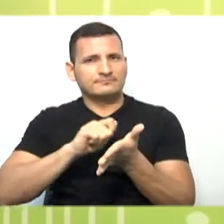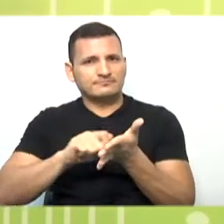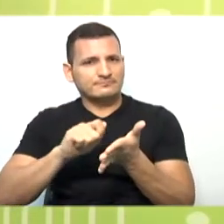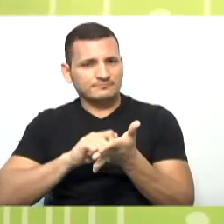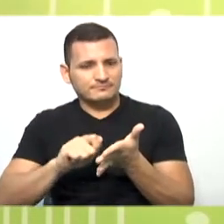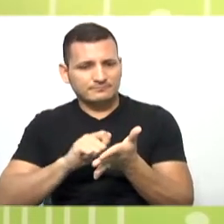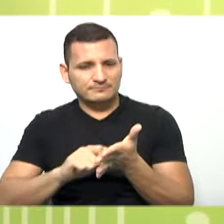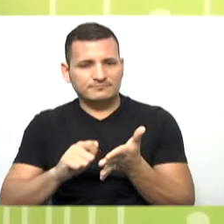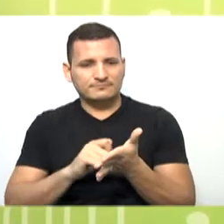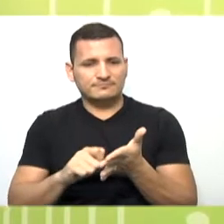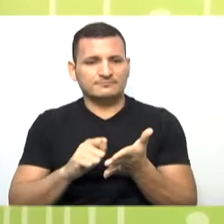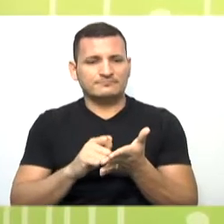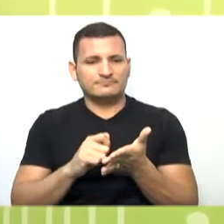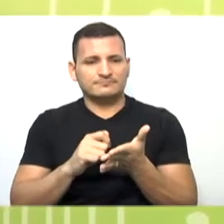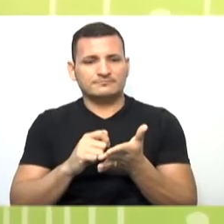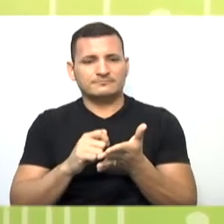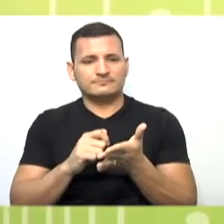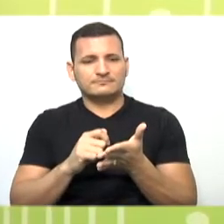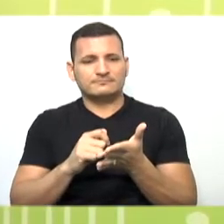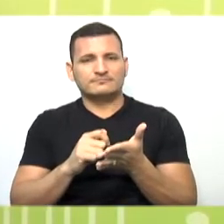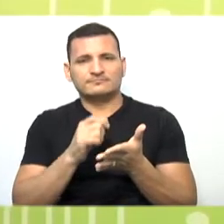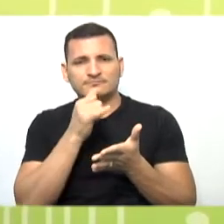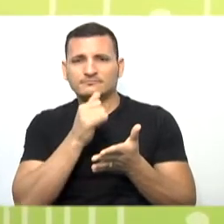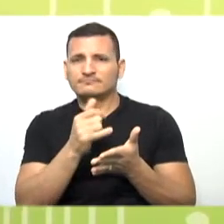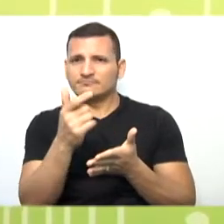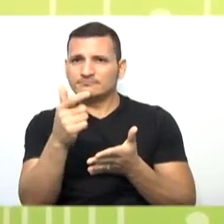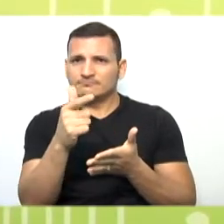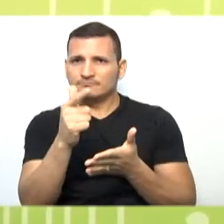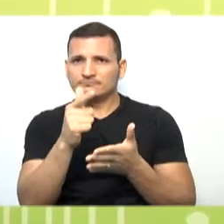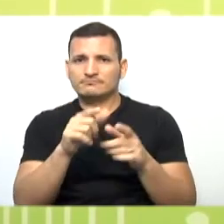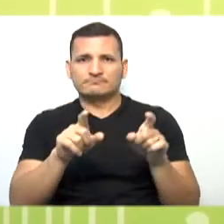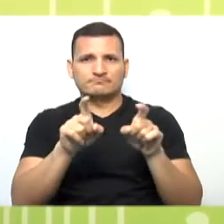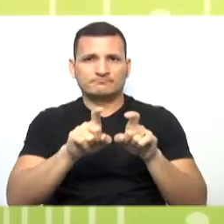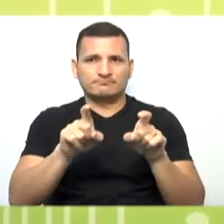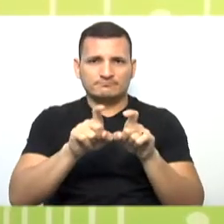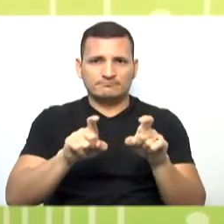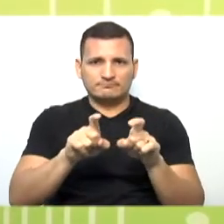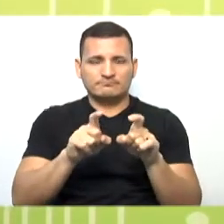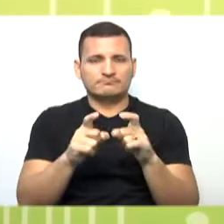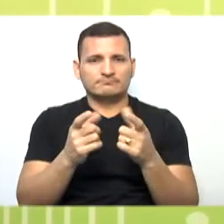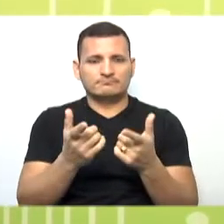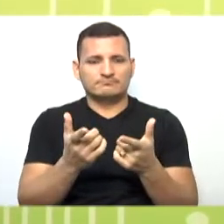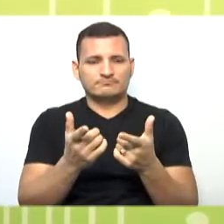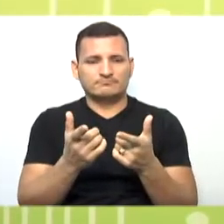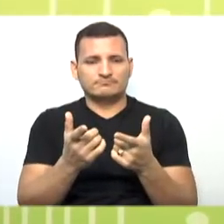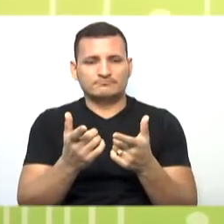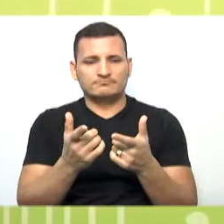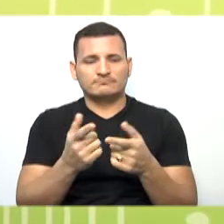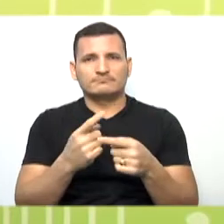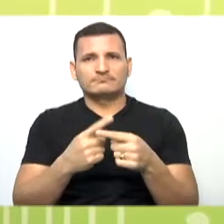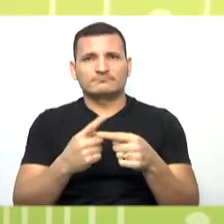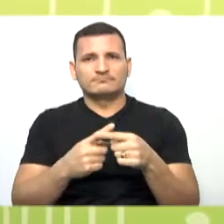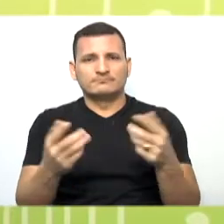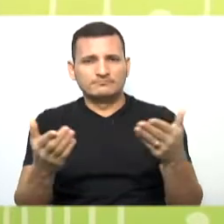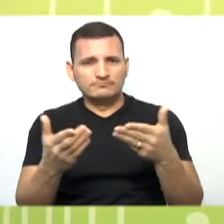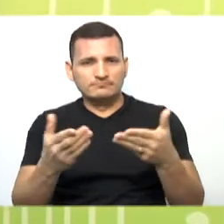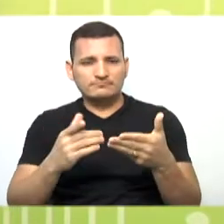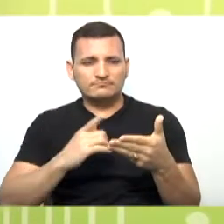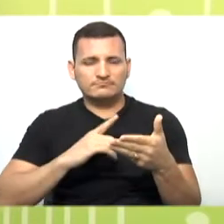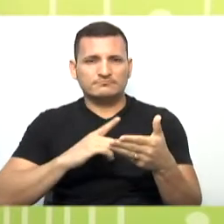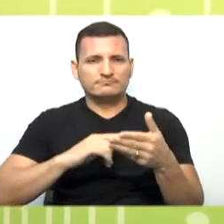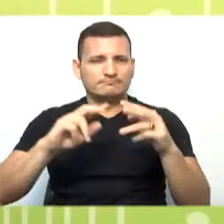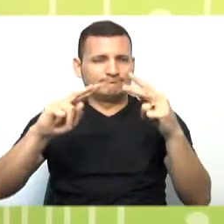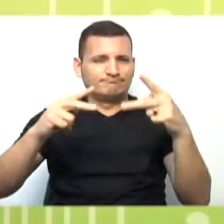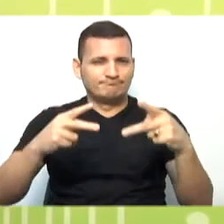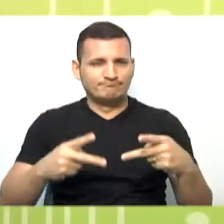aí quem não tiver o computador em mãos, porque hoje tem código